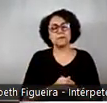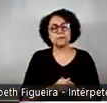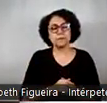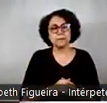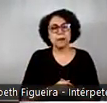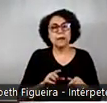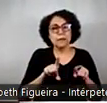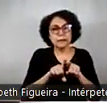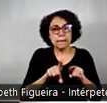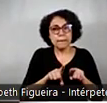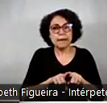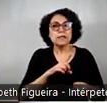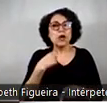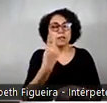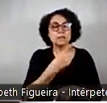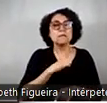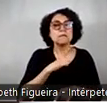a gente tem aí